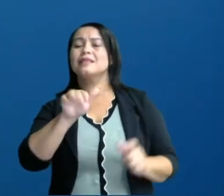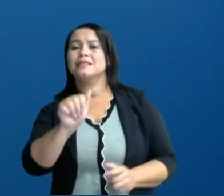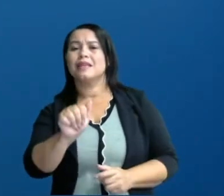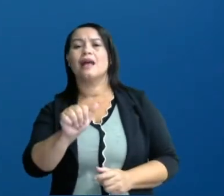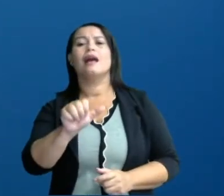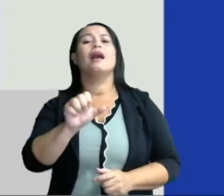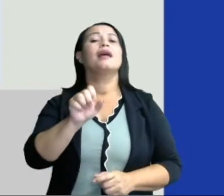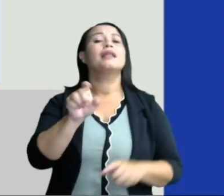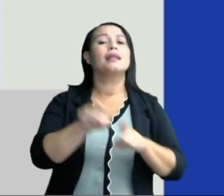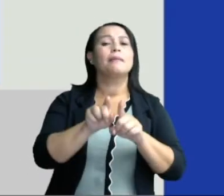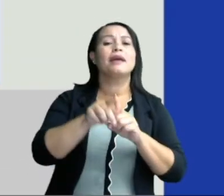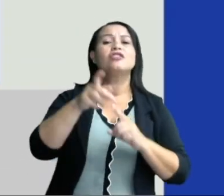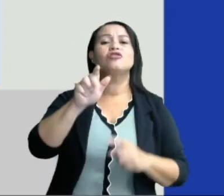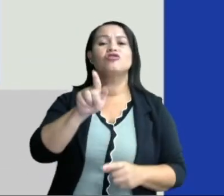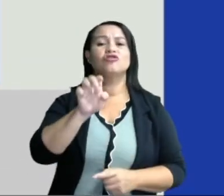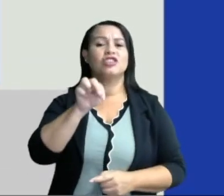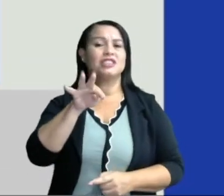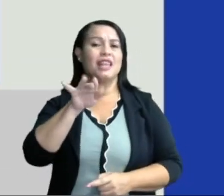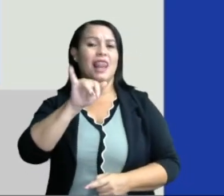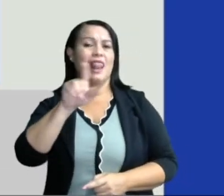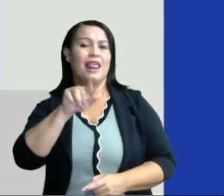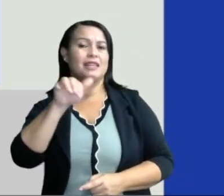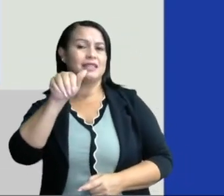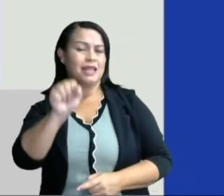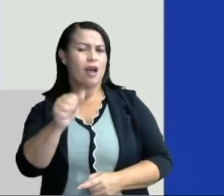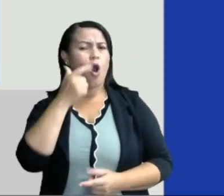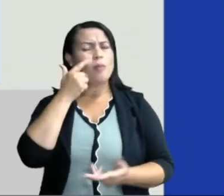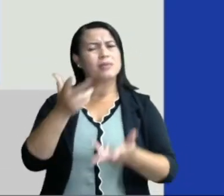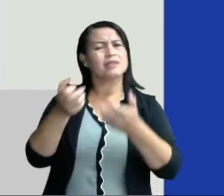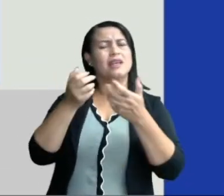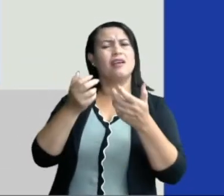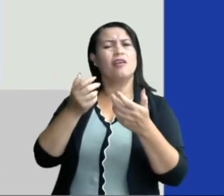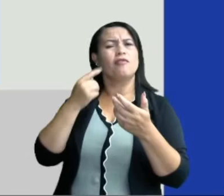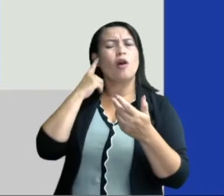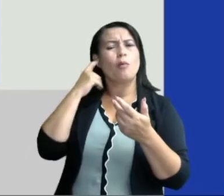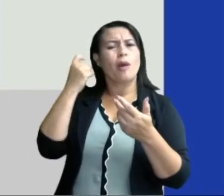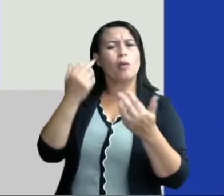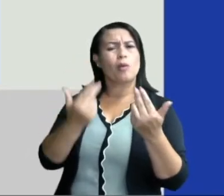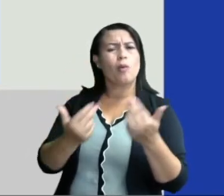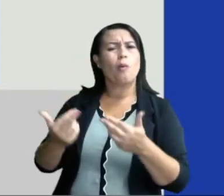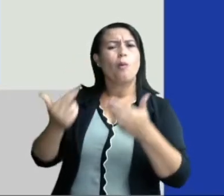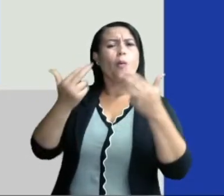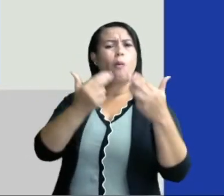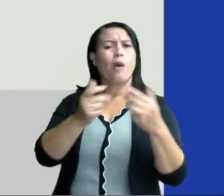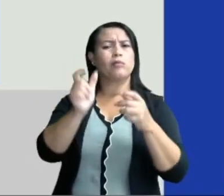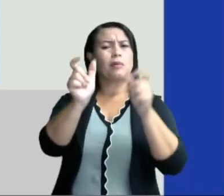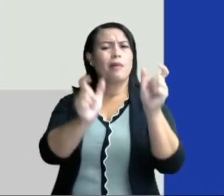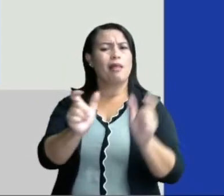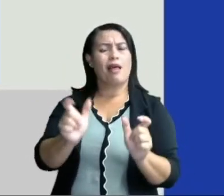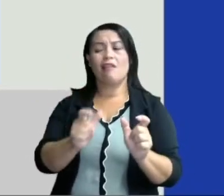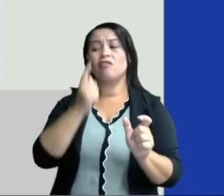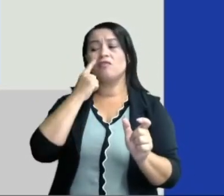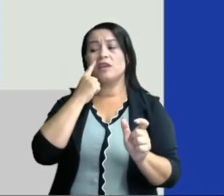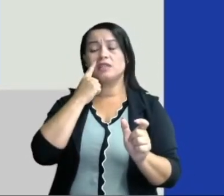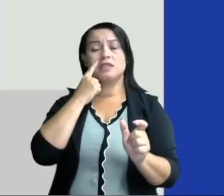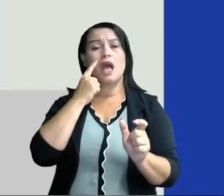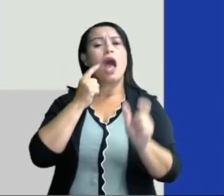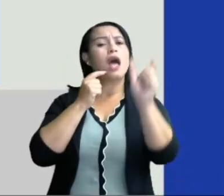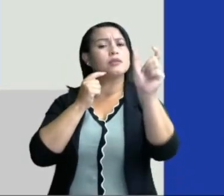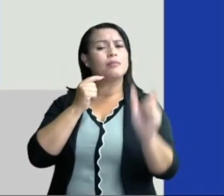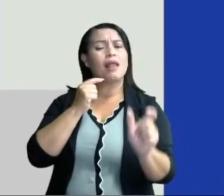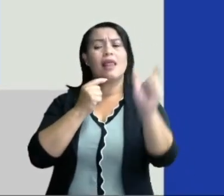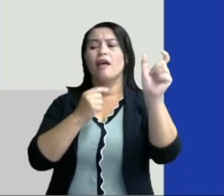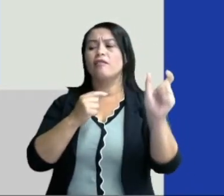são iguais. Não é isso? Ó, portuguesa e gentileza. Os sons aqui